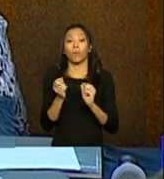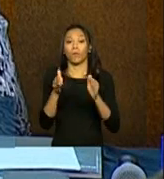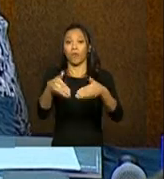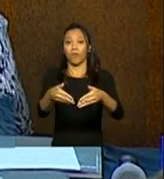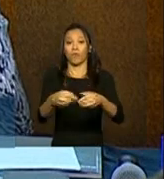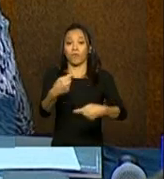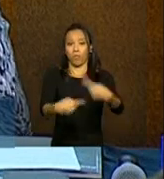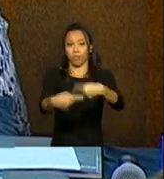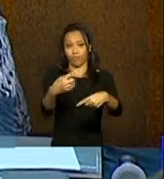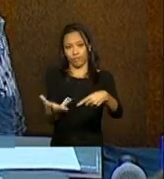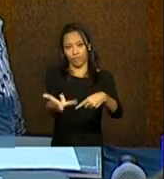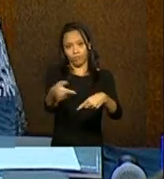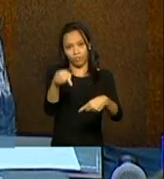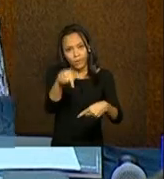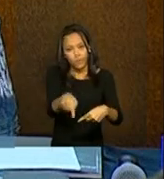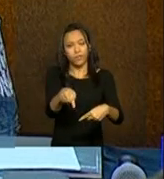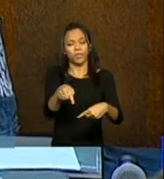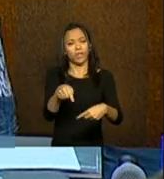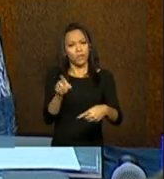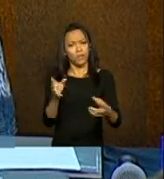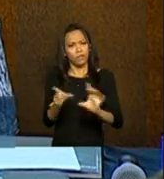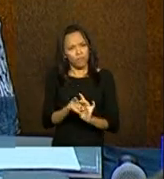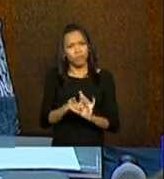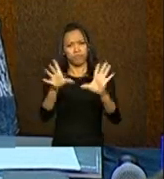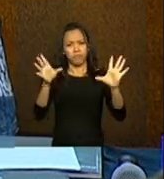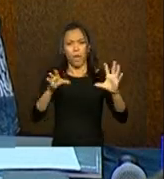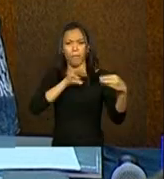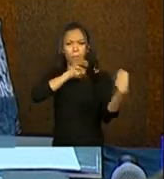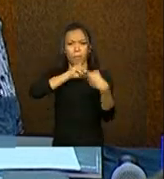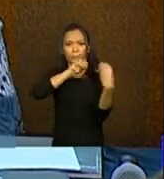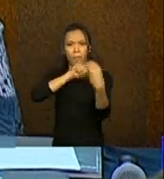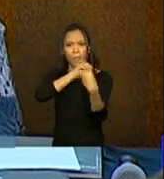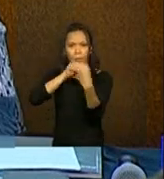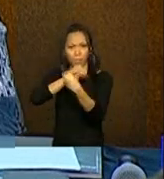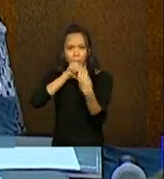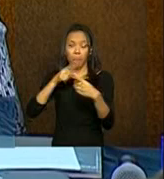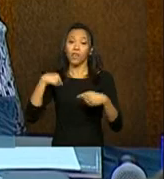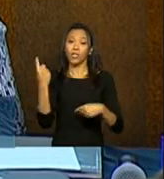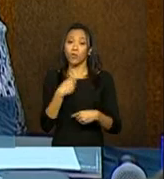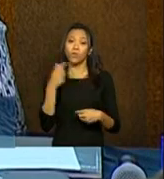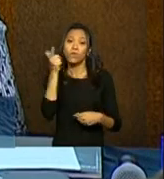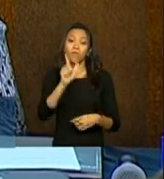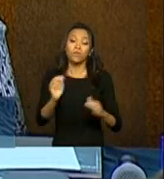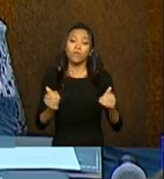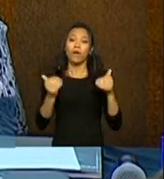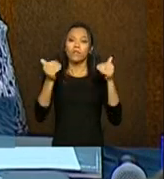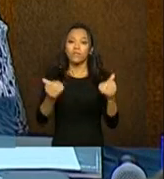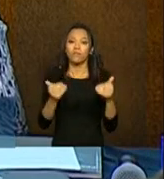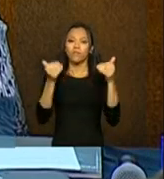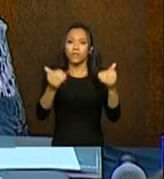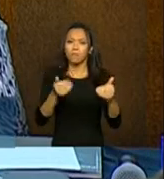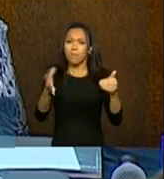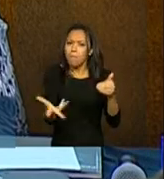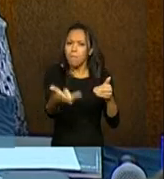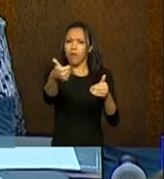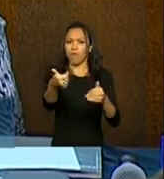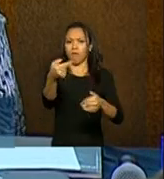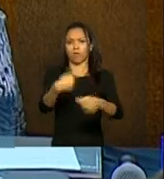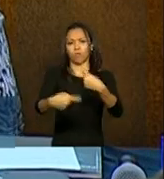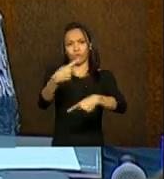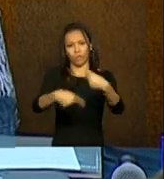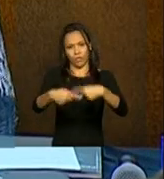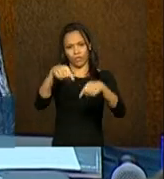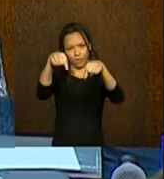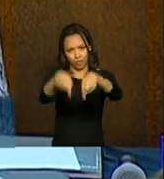e soube eh fazer esse debate conosco para que pudéssemos avançar políticas tão importantes como essas que foram